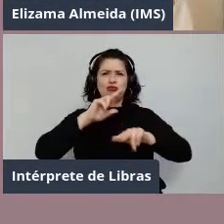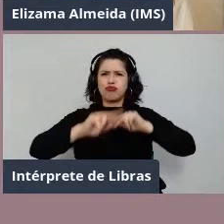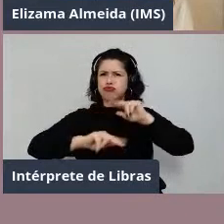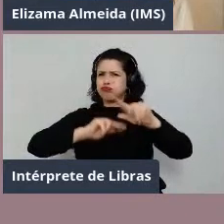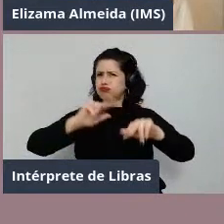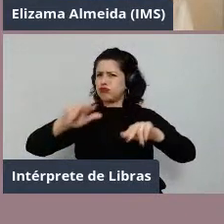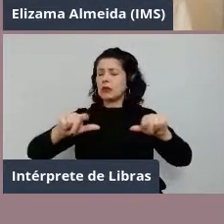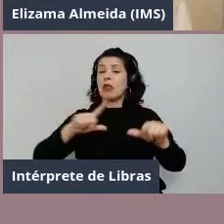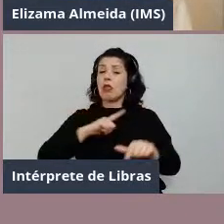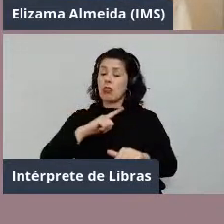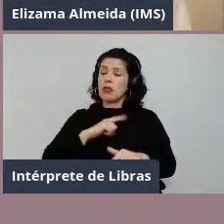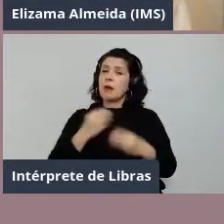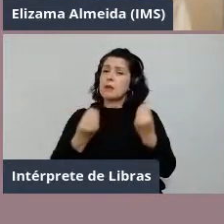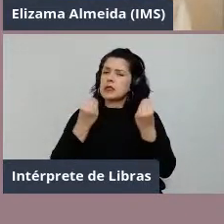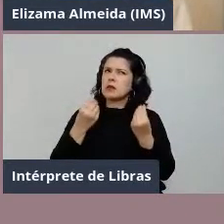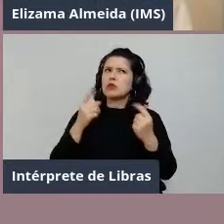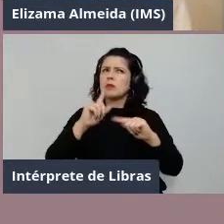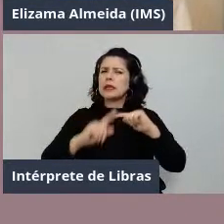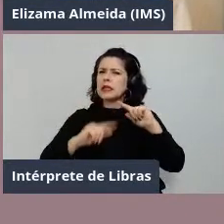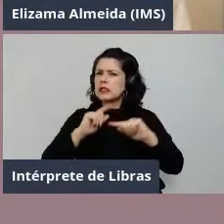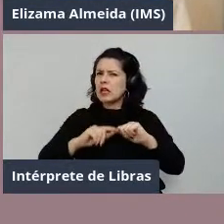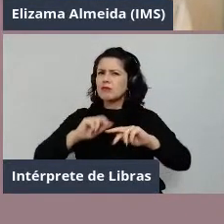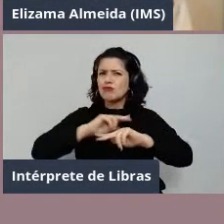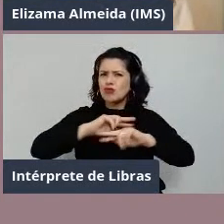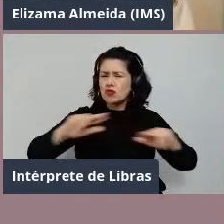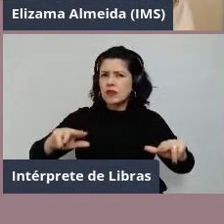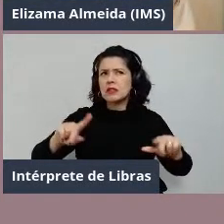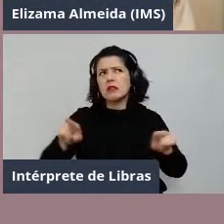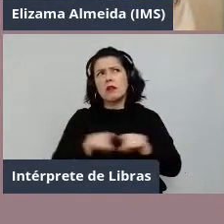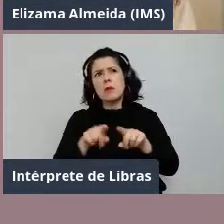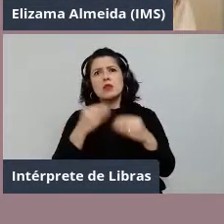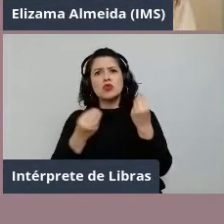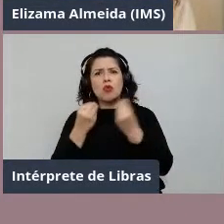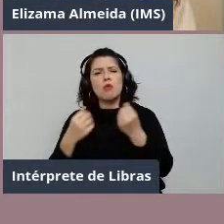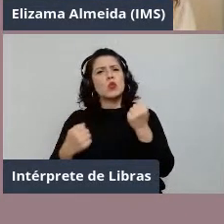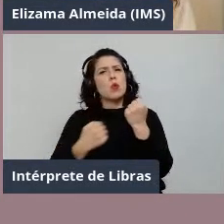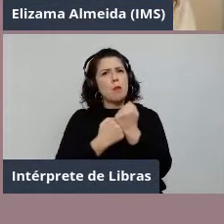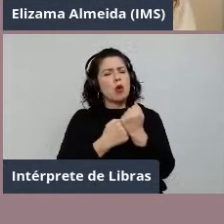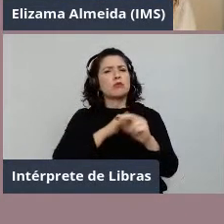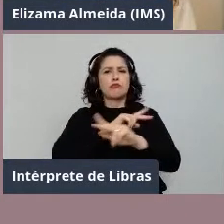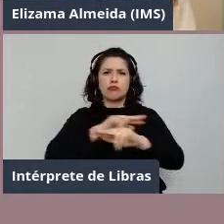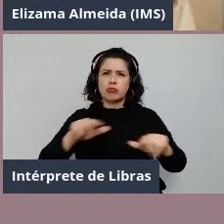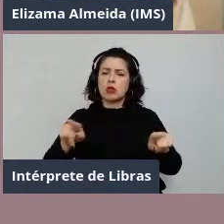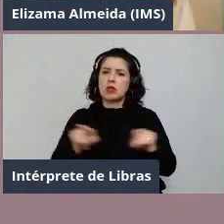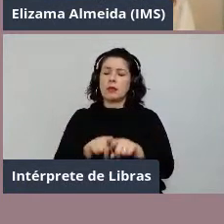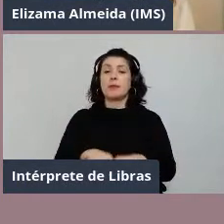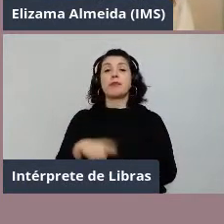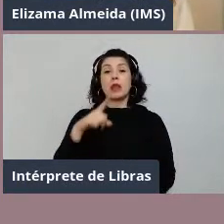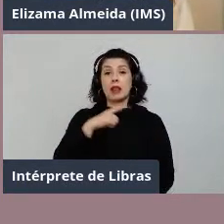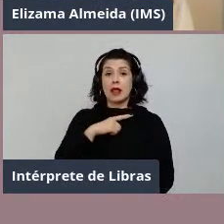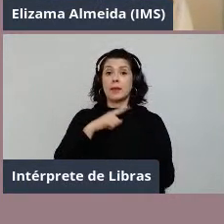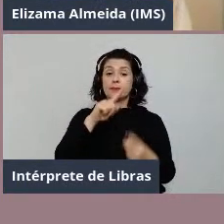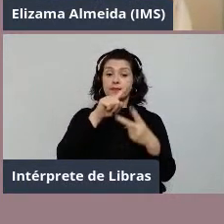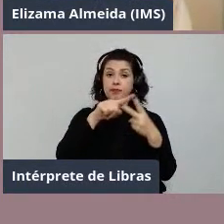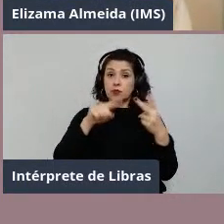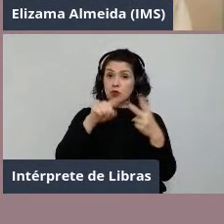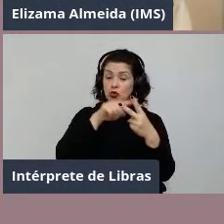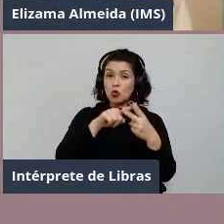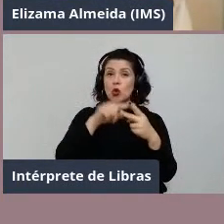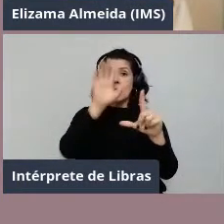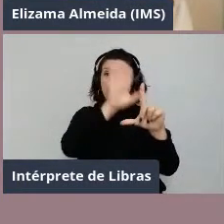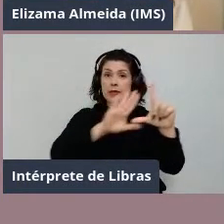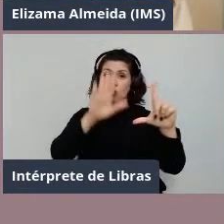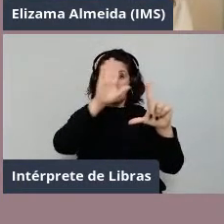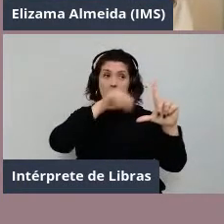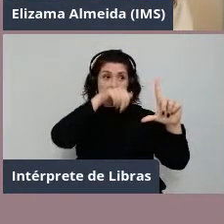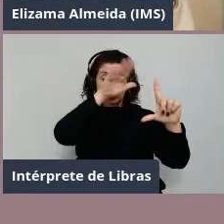em termos de materialidades, em termos de suportes. Tem duas pinturas dela, dois quadros